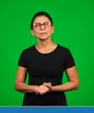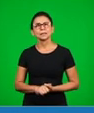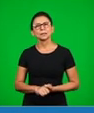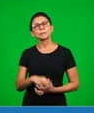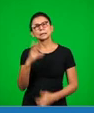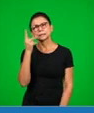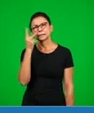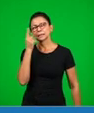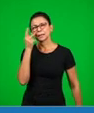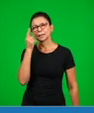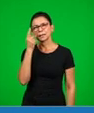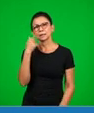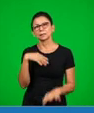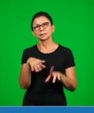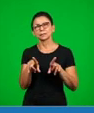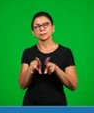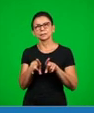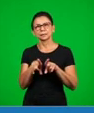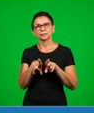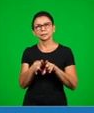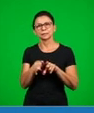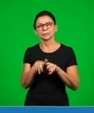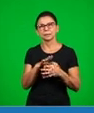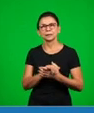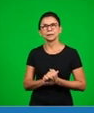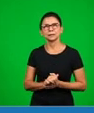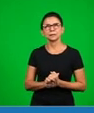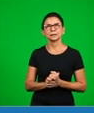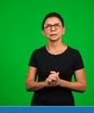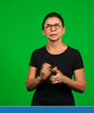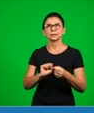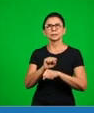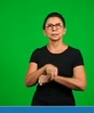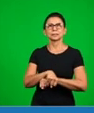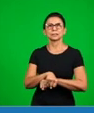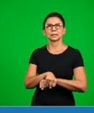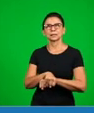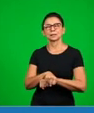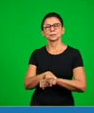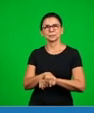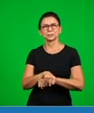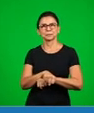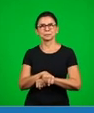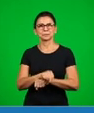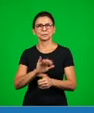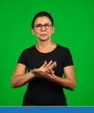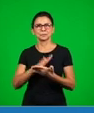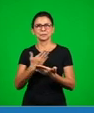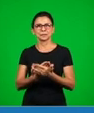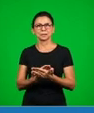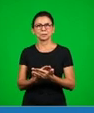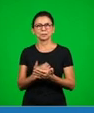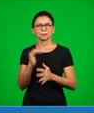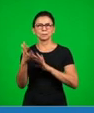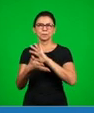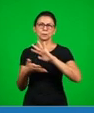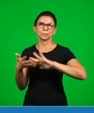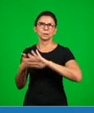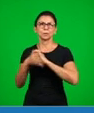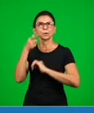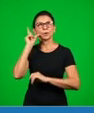foi feito um seminário para intérpretes de Libras, ali foi realizado ontem naquela